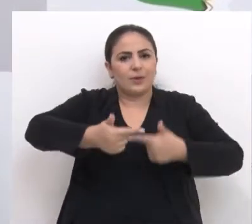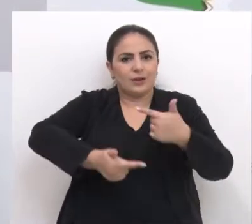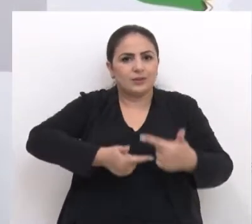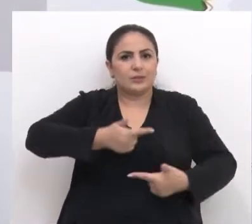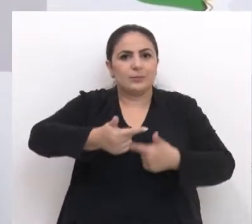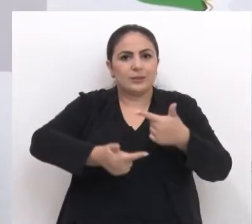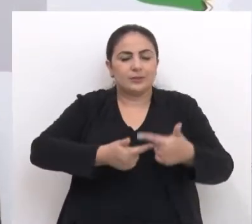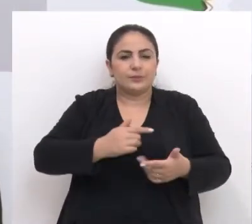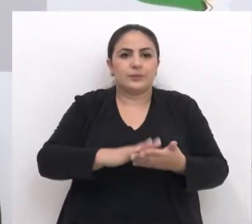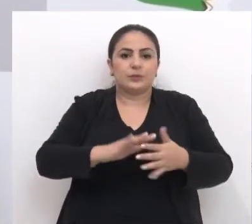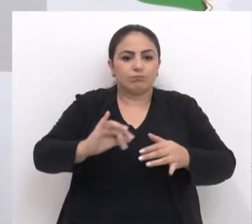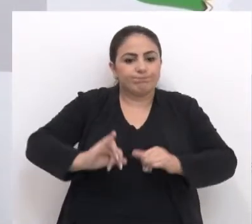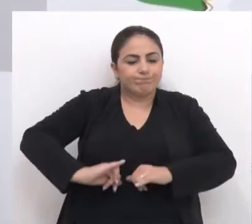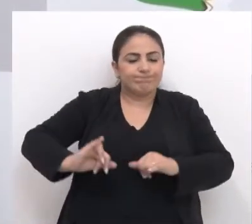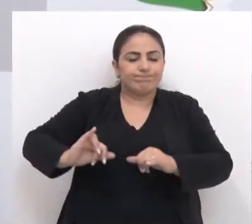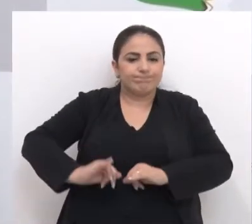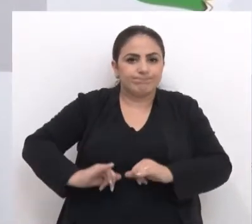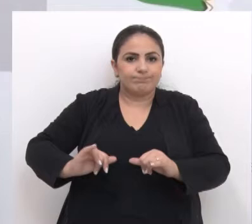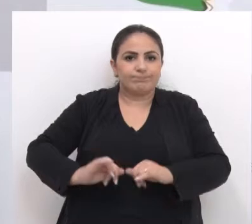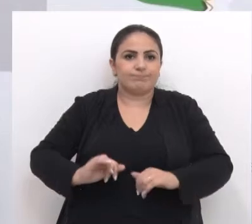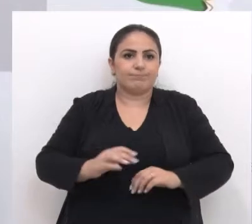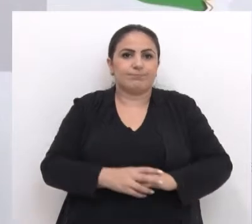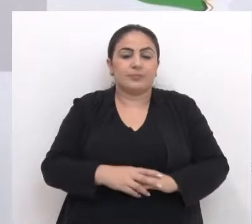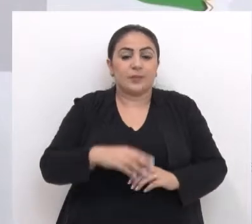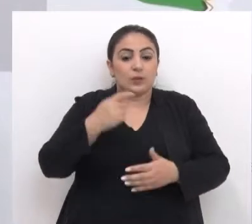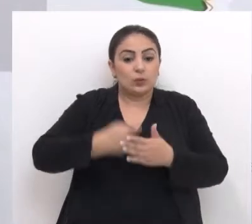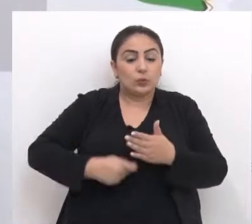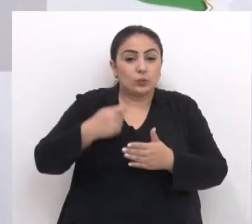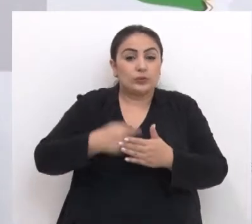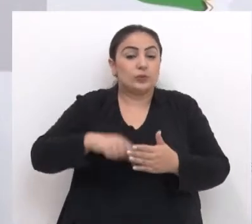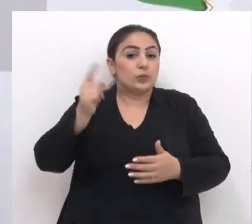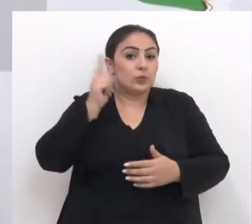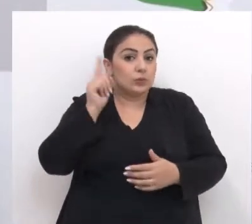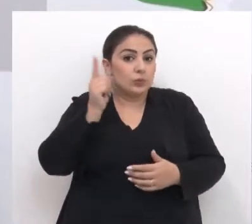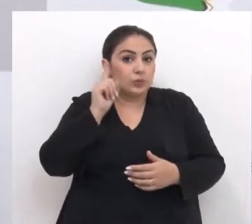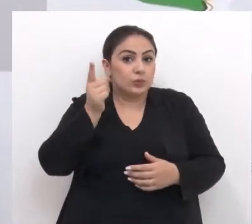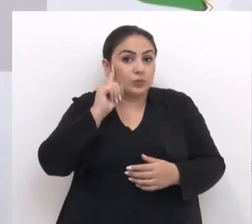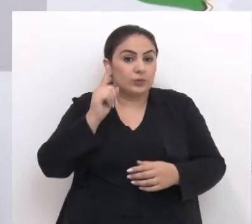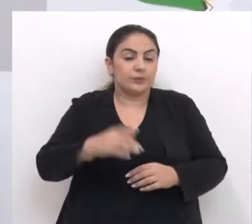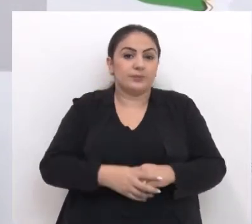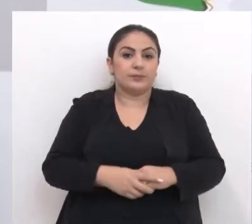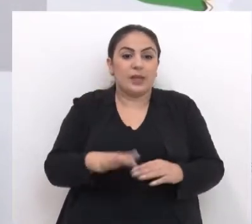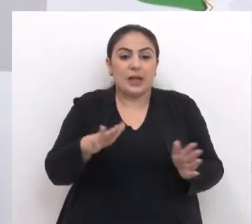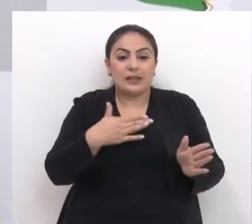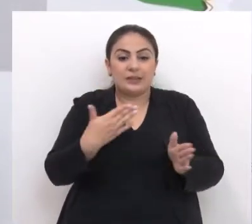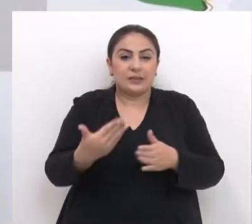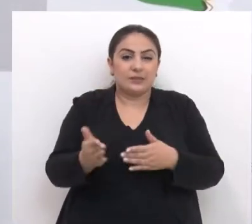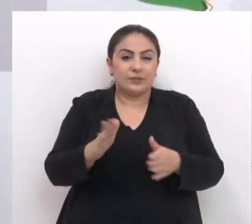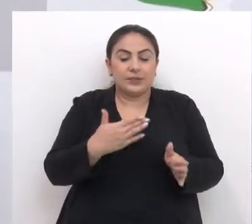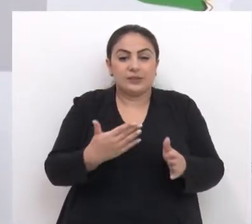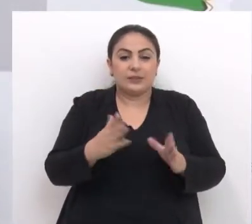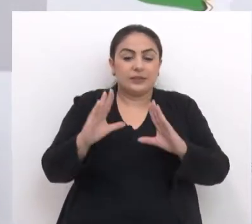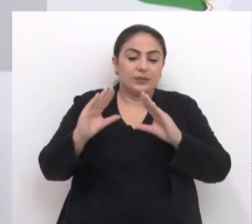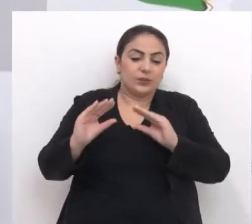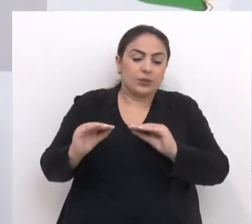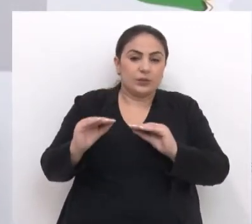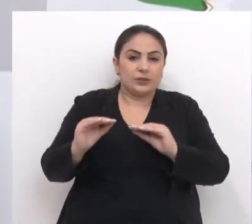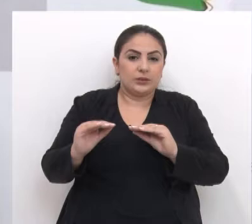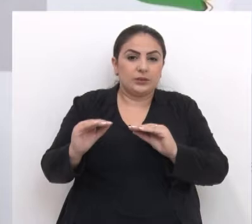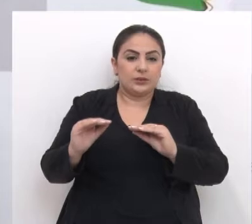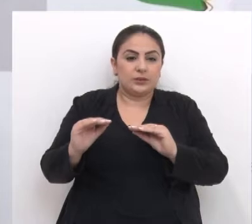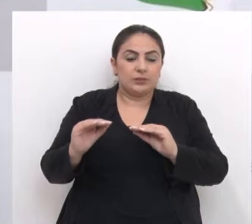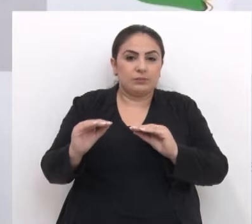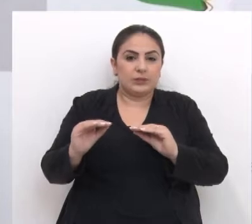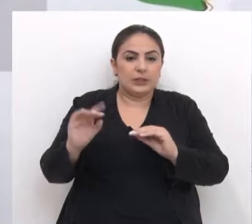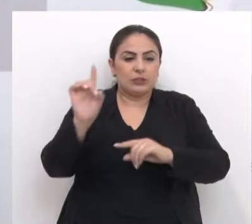trabalho, de sofrimento, de lutas diárias, e às vezes varando a noite e